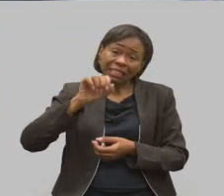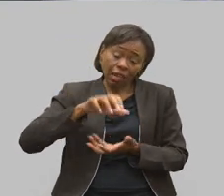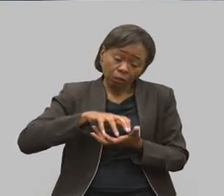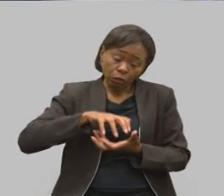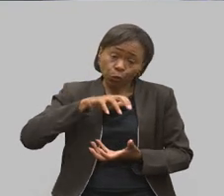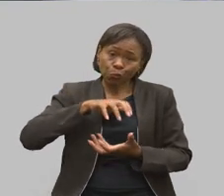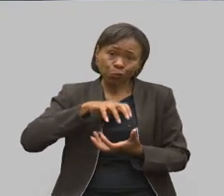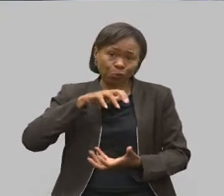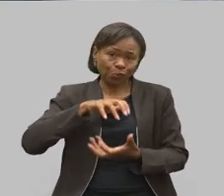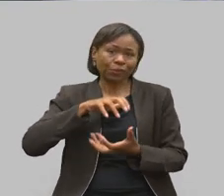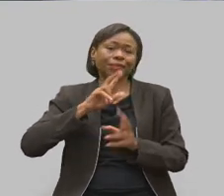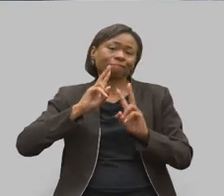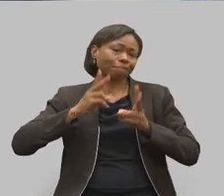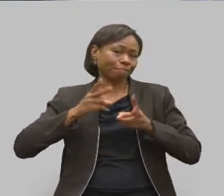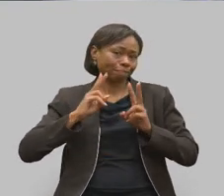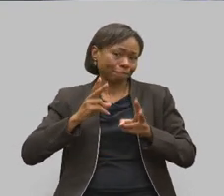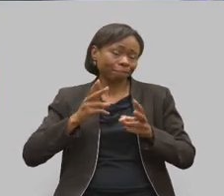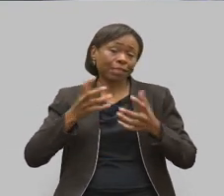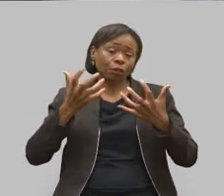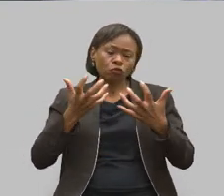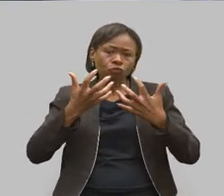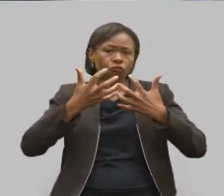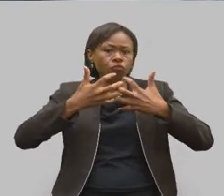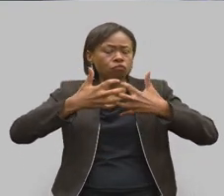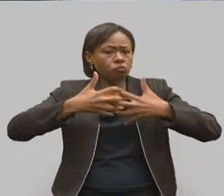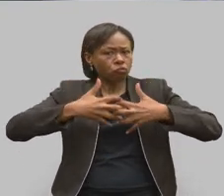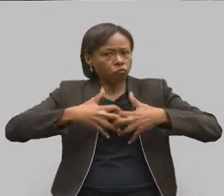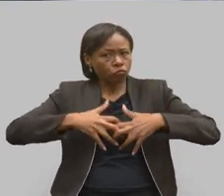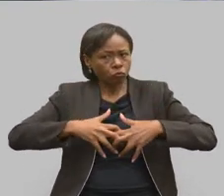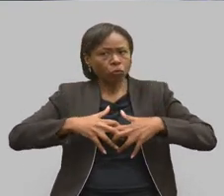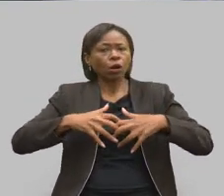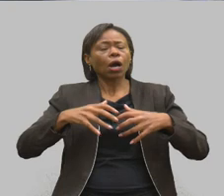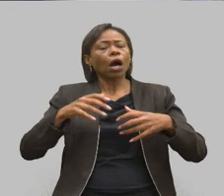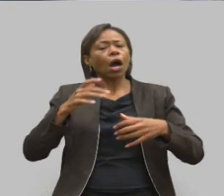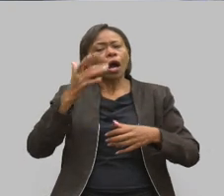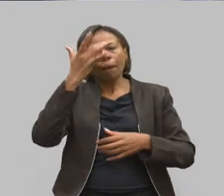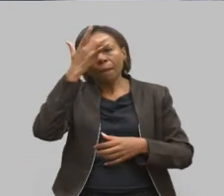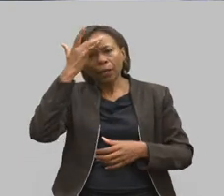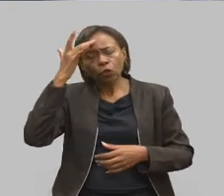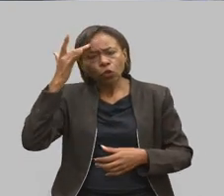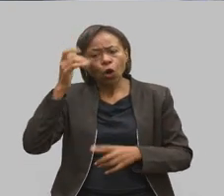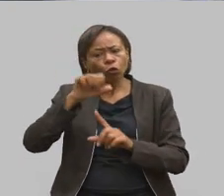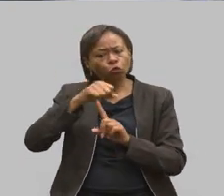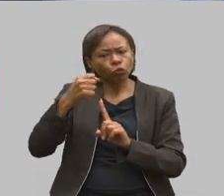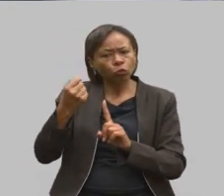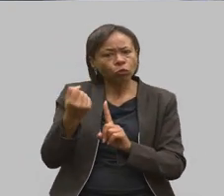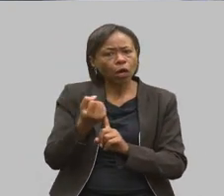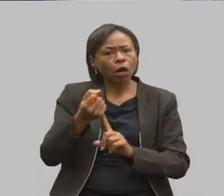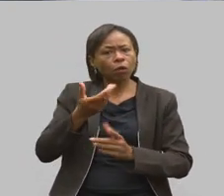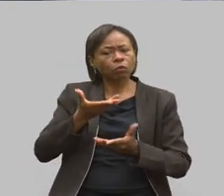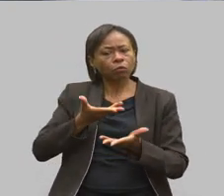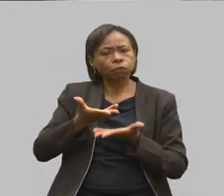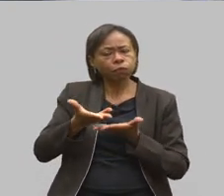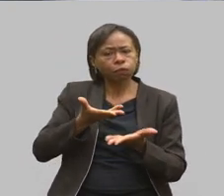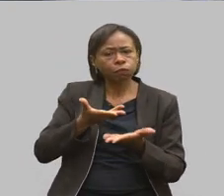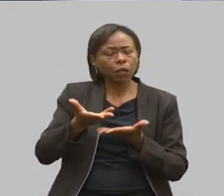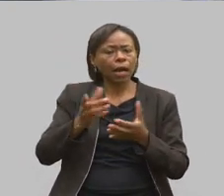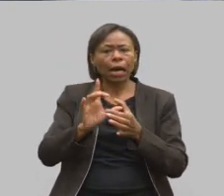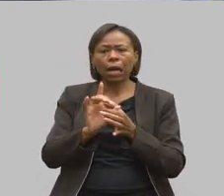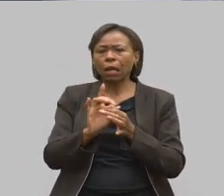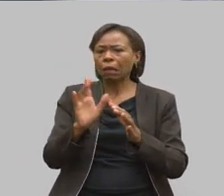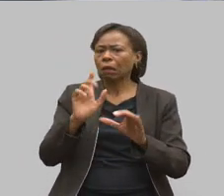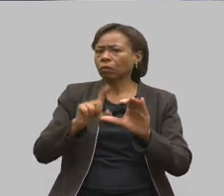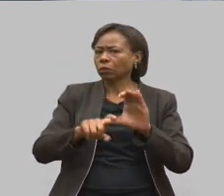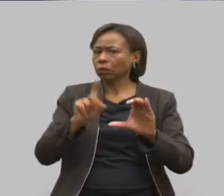sempre vai querer que a funcional idade e a participação social esteja bem desenvolvida com autonomia e Independência então a gente